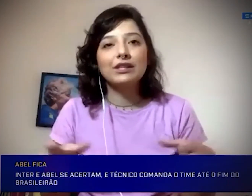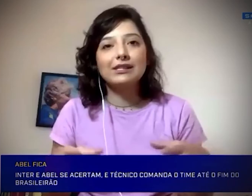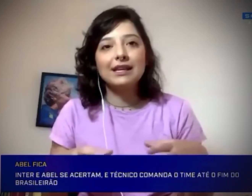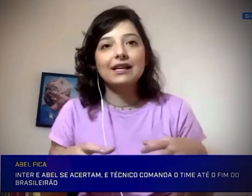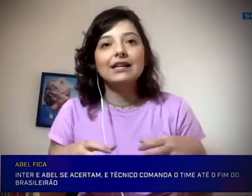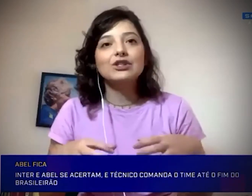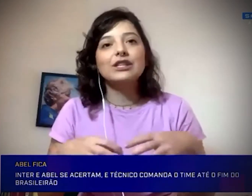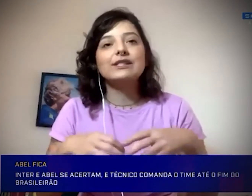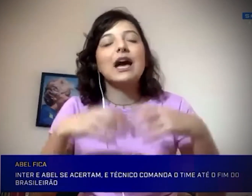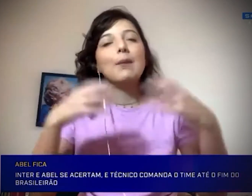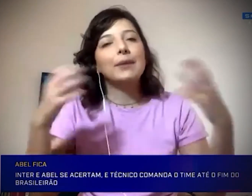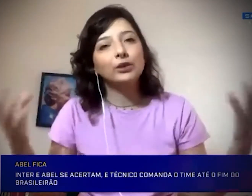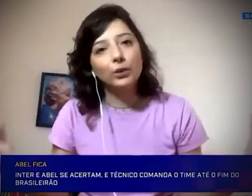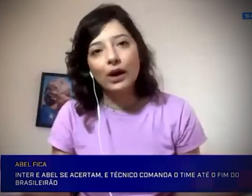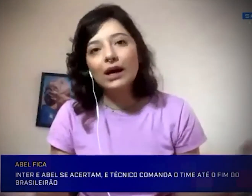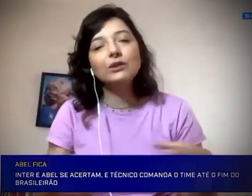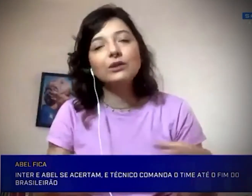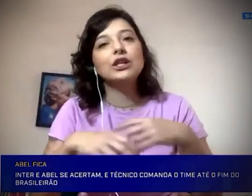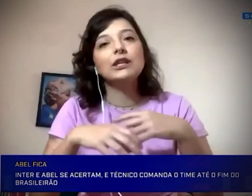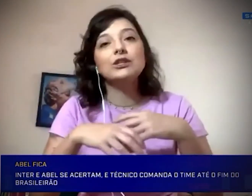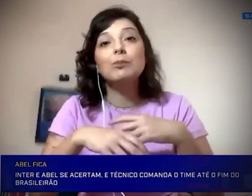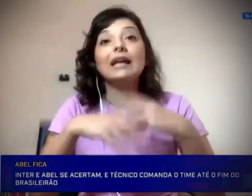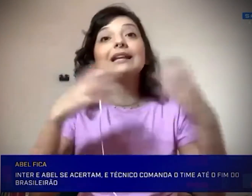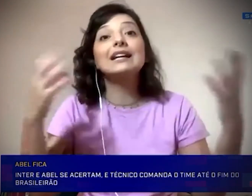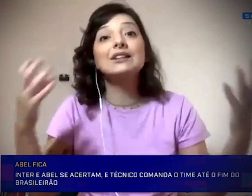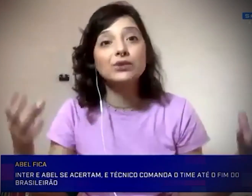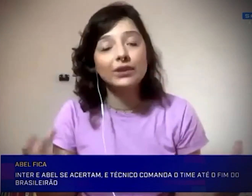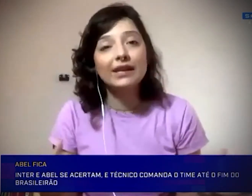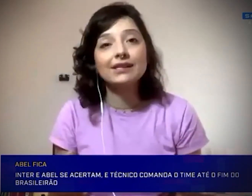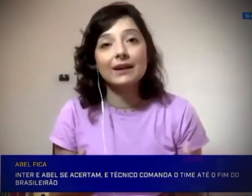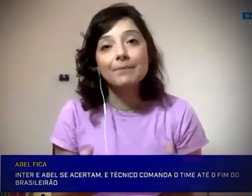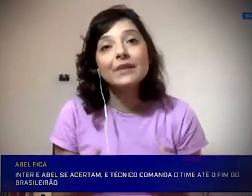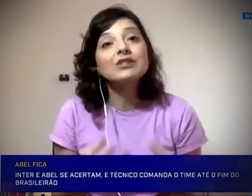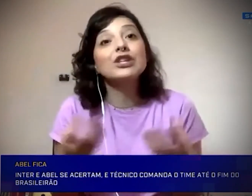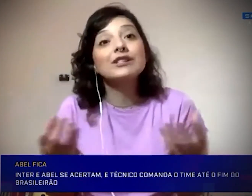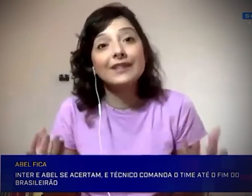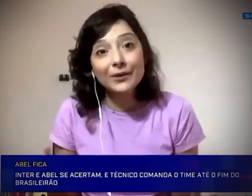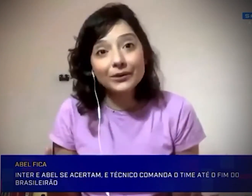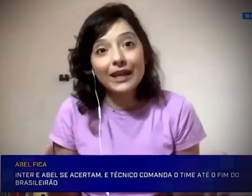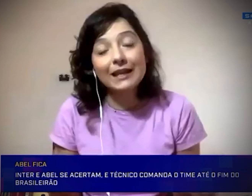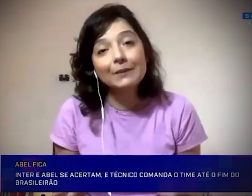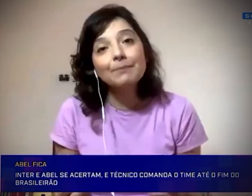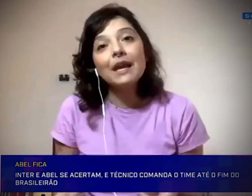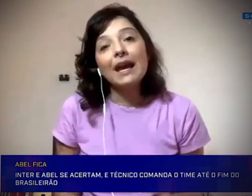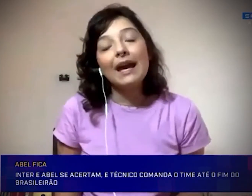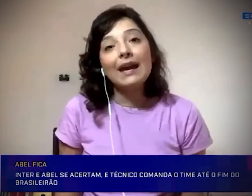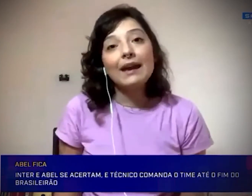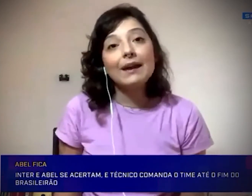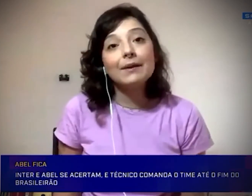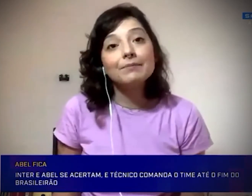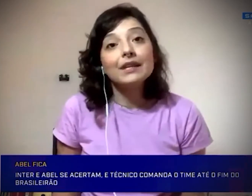sua entrevista de encerramento do ano, de balanço desta gestão dele,